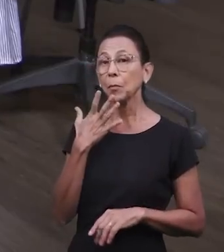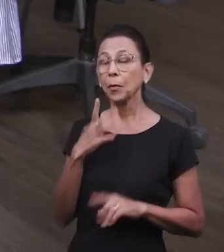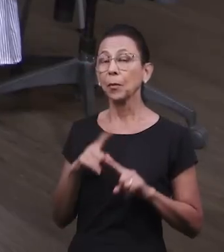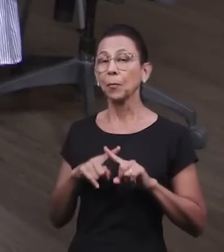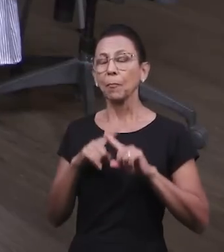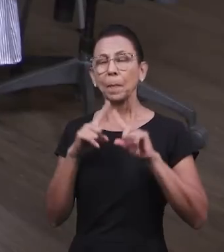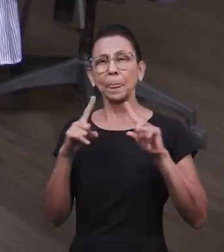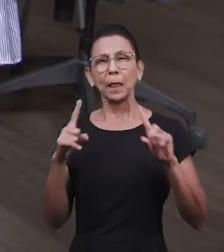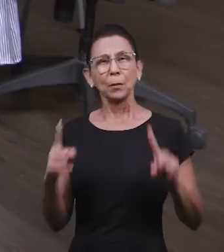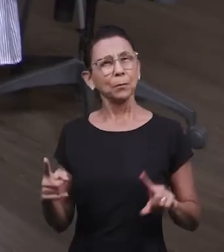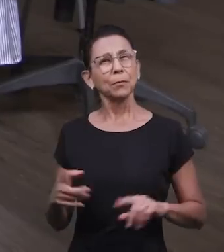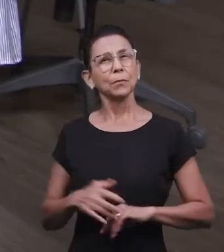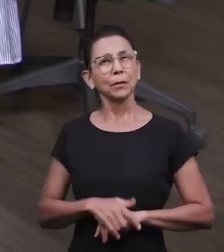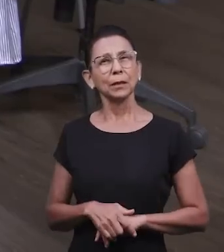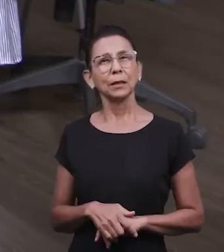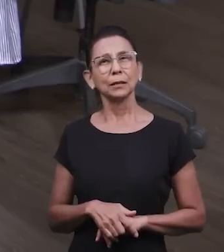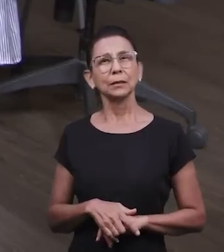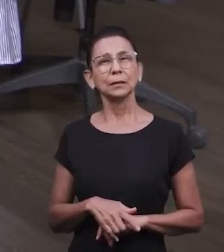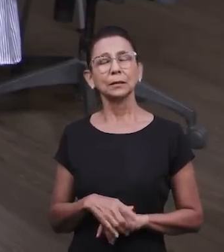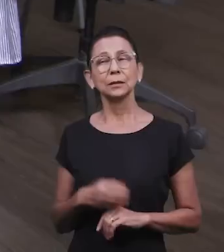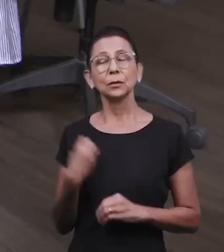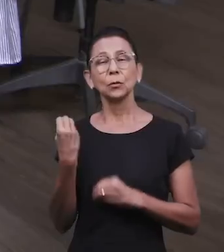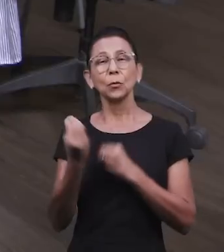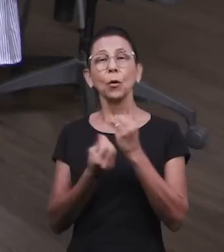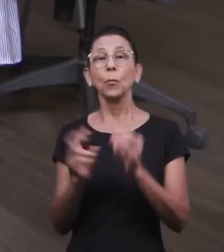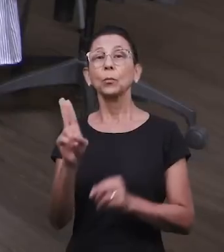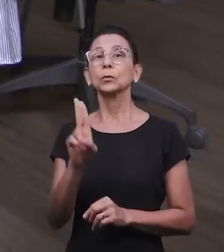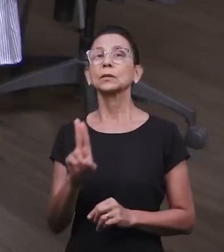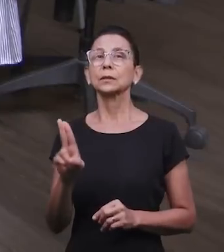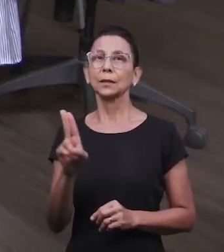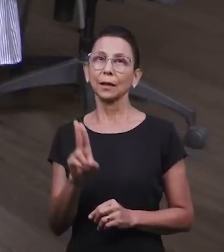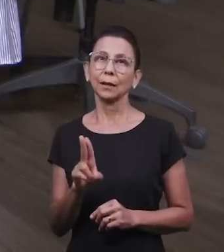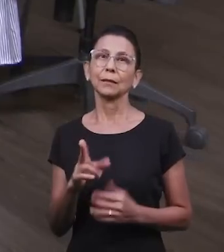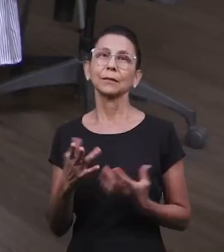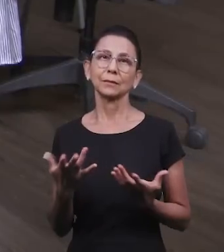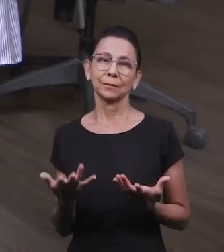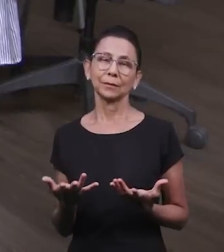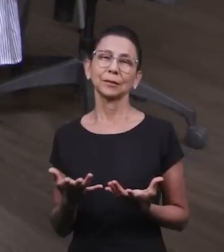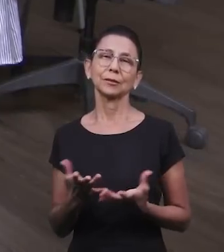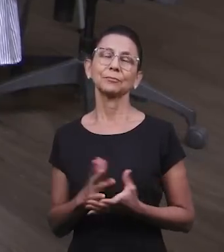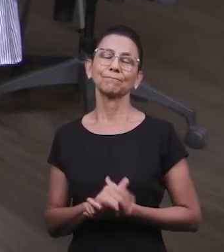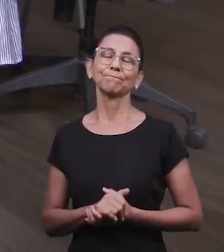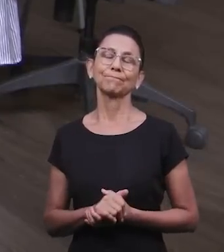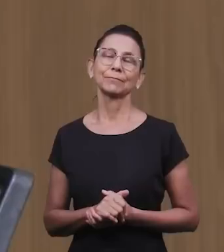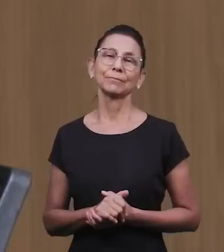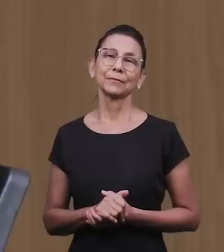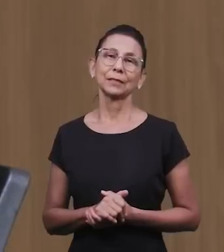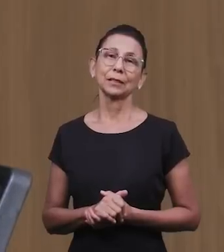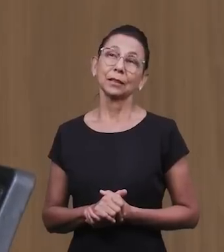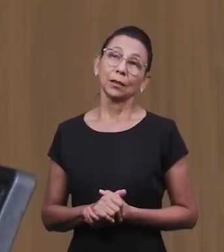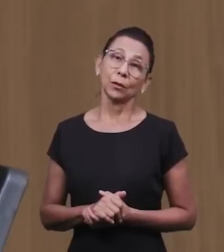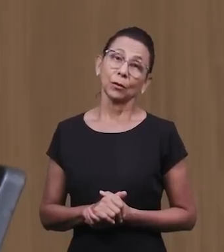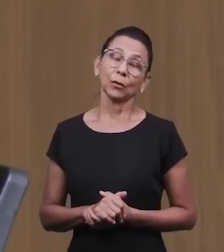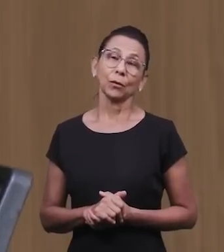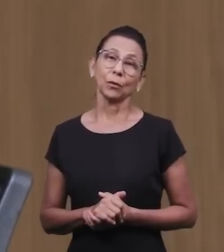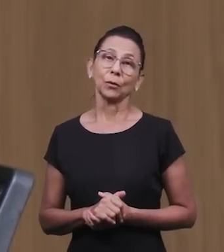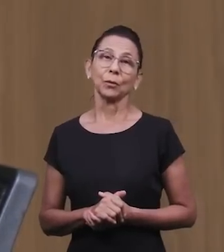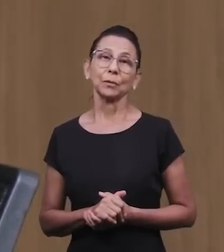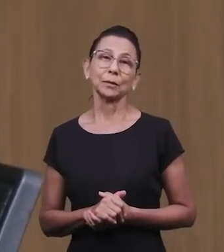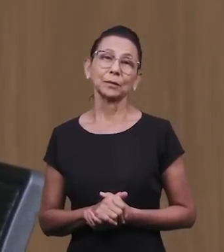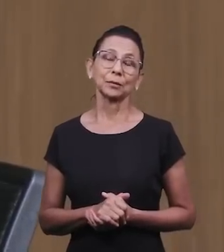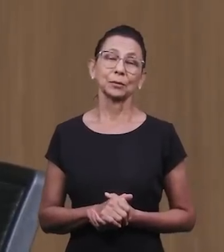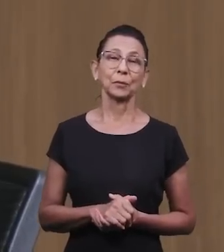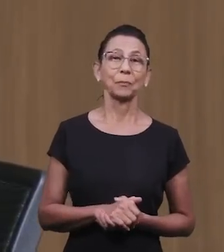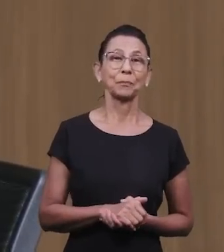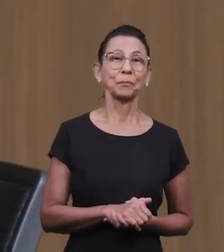estão nos assistindo, de como devemos utilizá-la. E eu acredito aqui, vou falar, que pelo menos em 3 plataformas